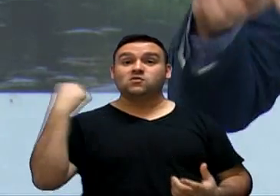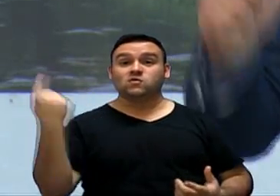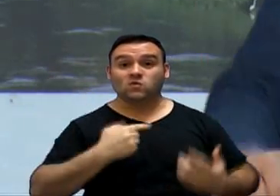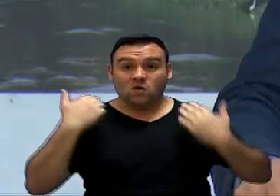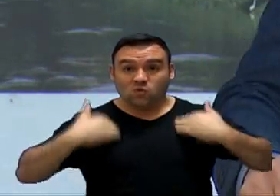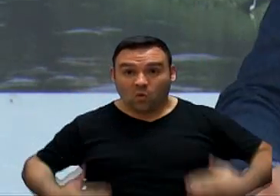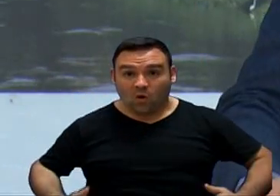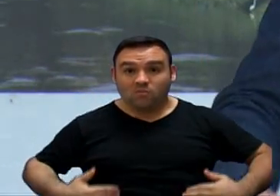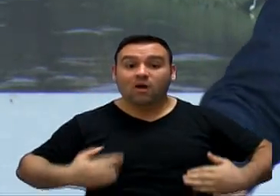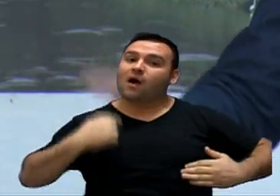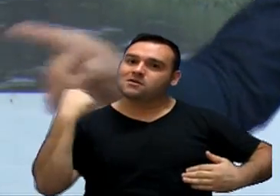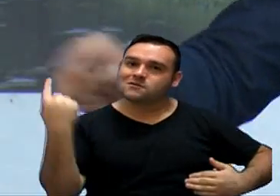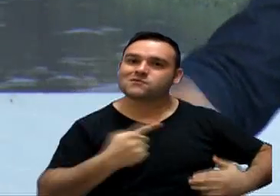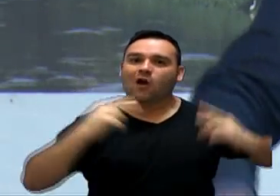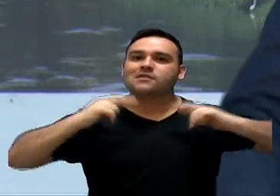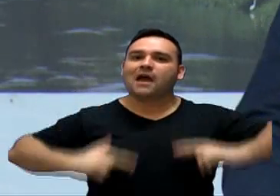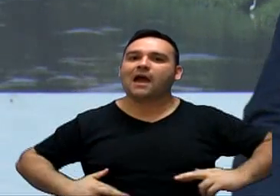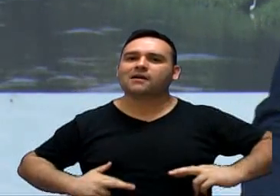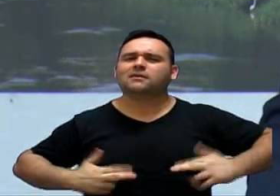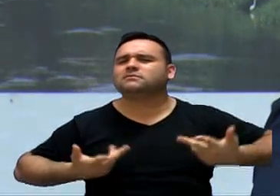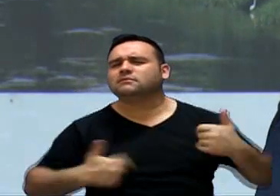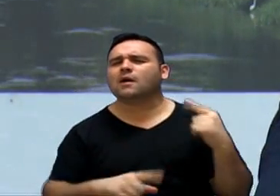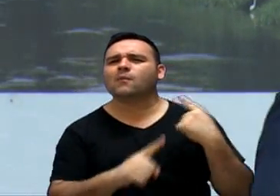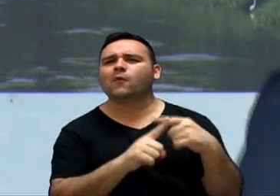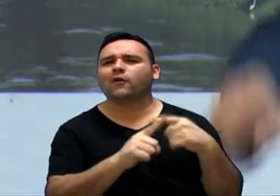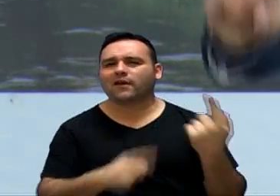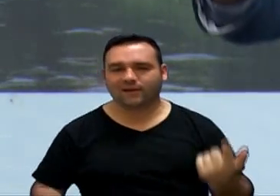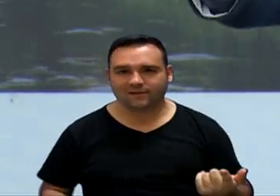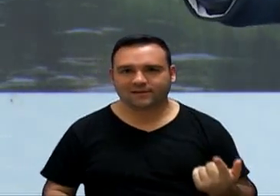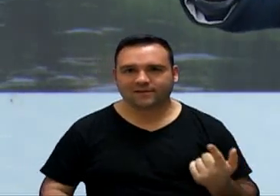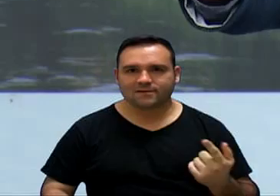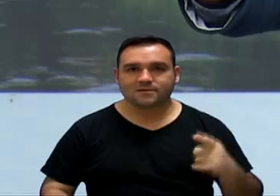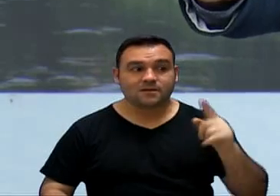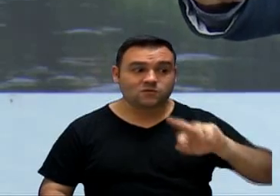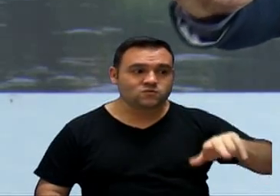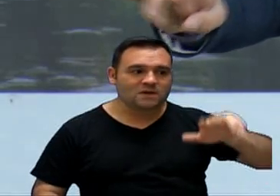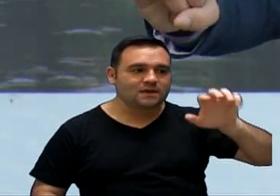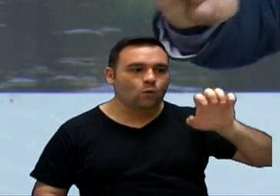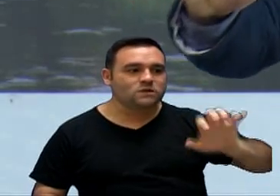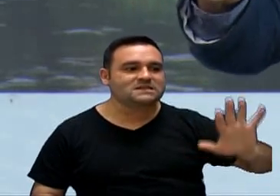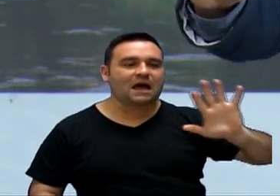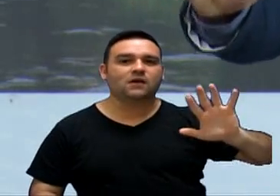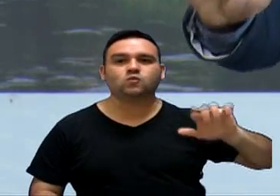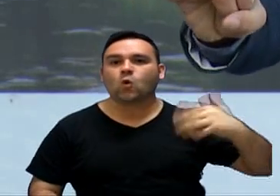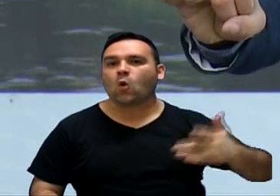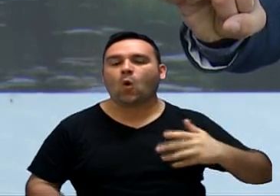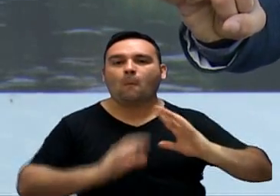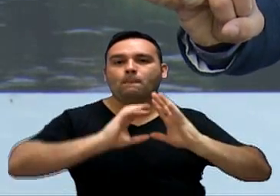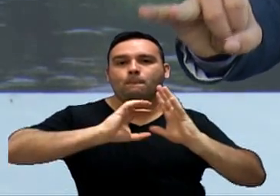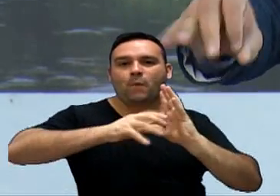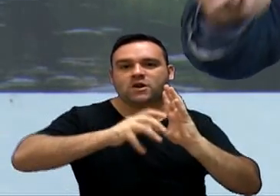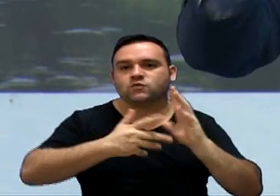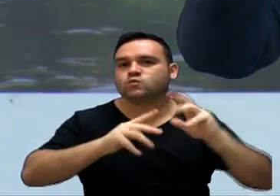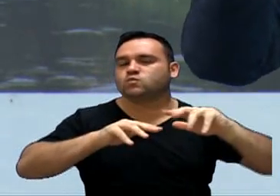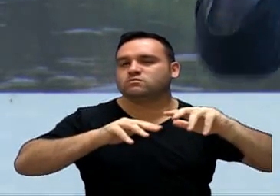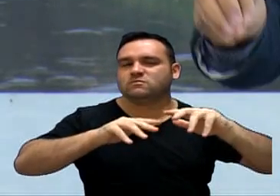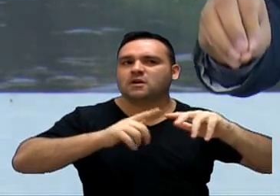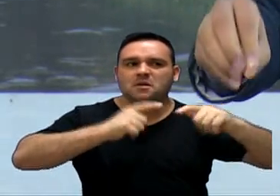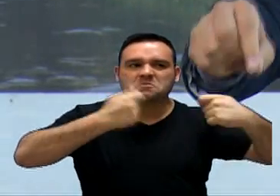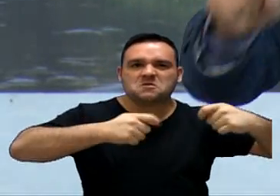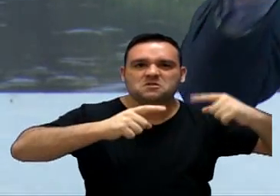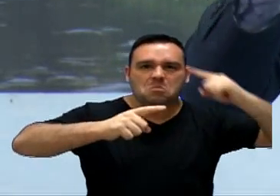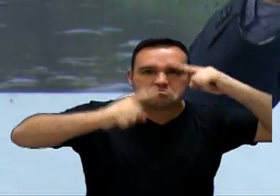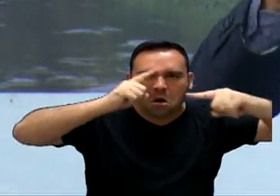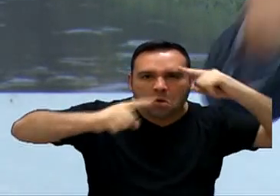corpos, nossas regras. Sabe por quê, senhor presidente? Porque não é o Estado, não é um partido político que tem que